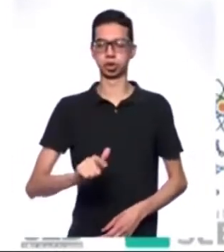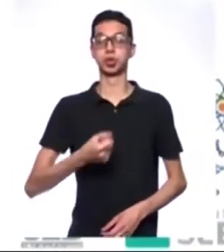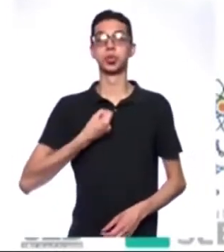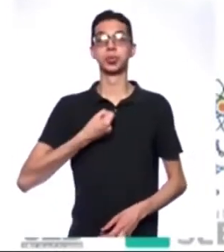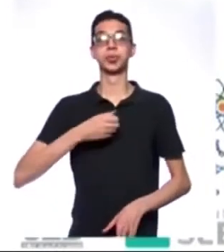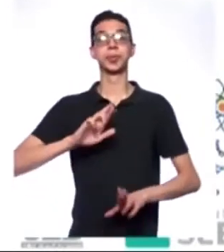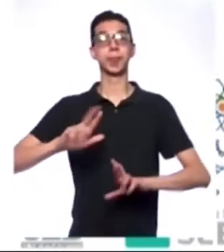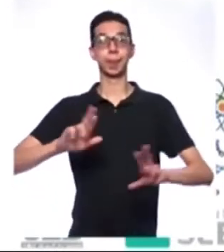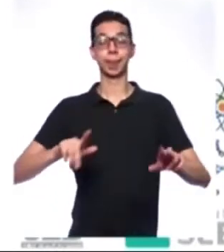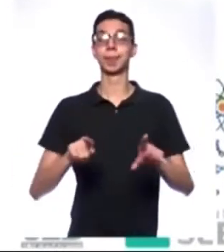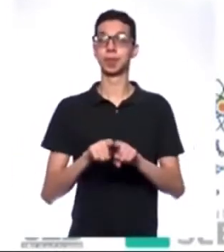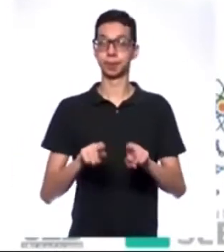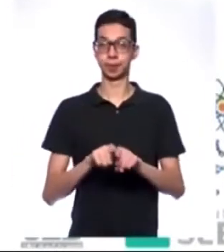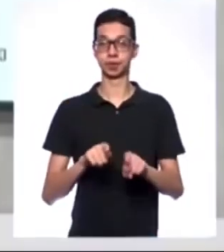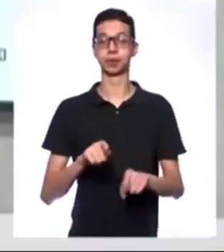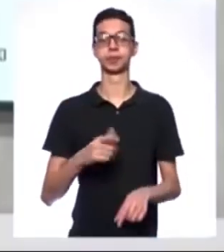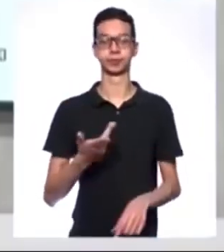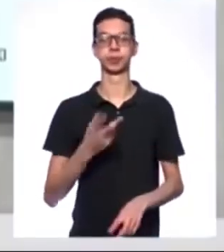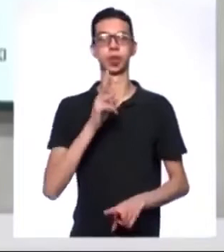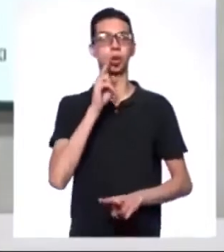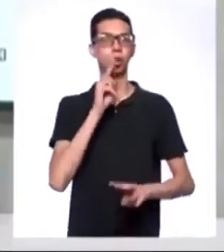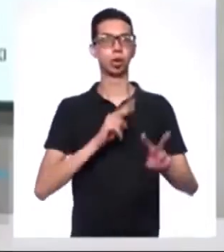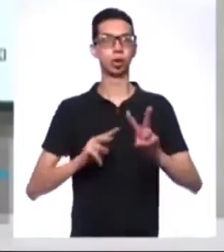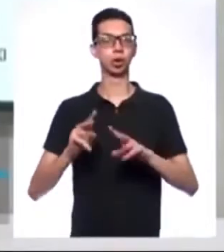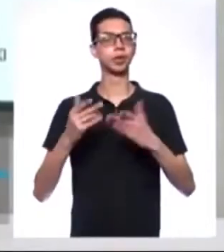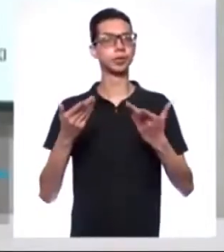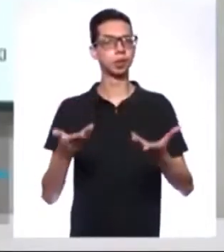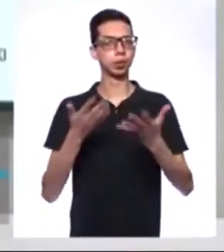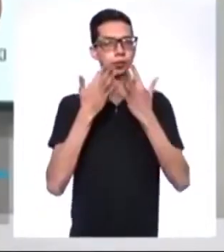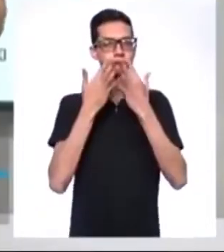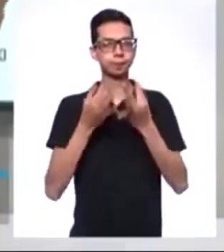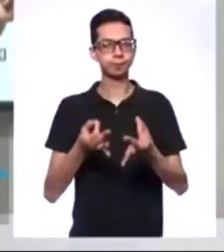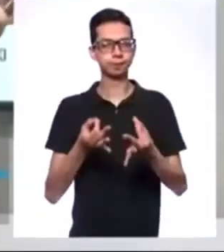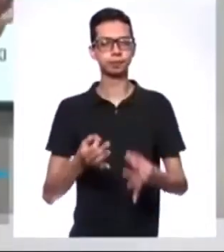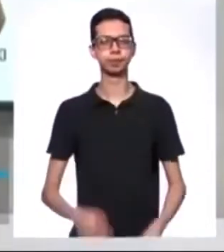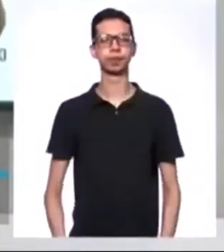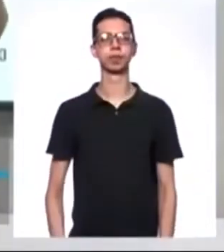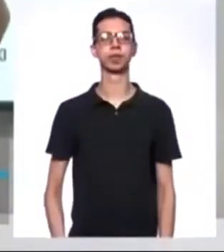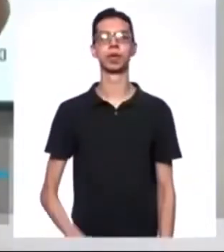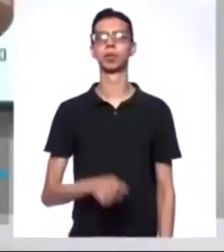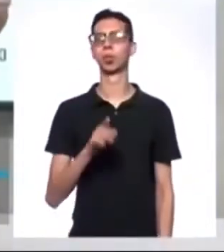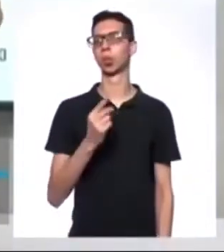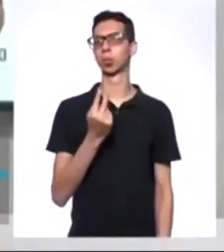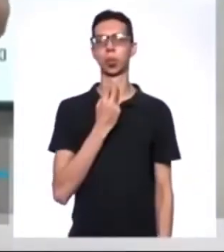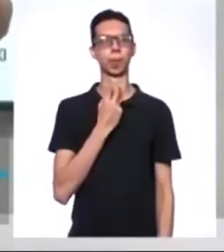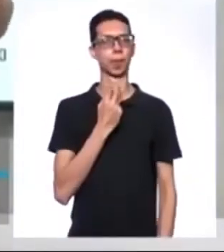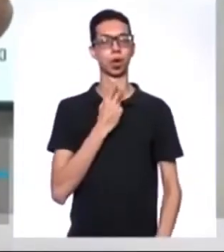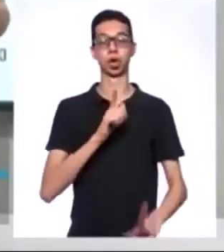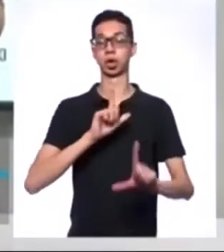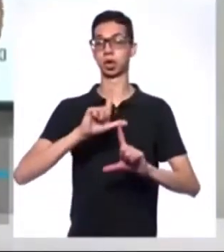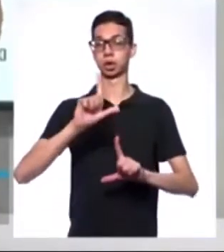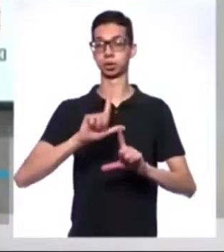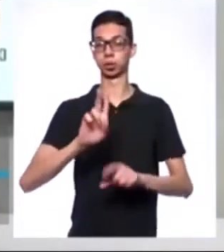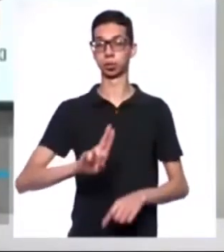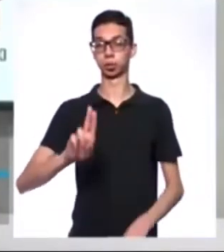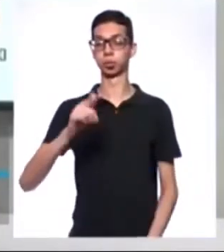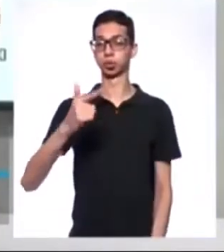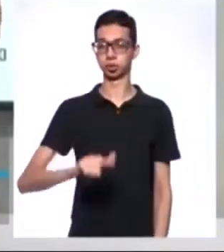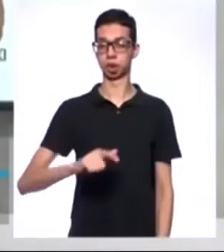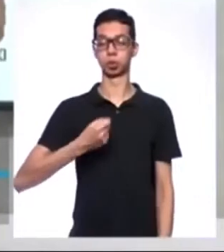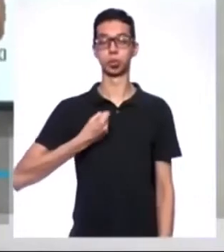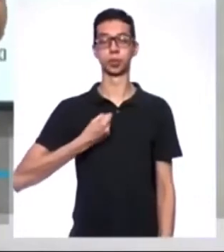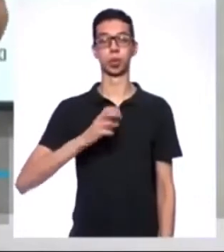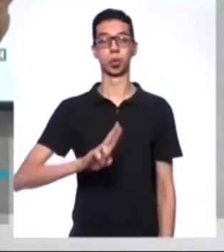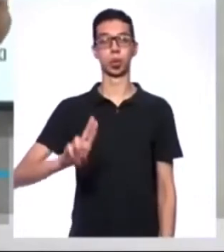diferentes olha só a gente é o seguinte quando você não pode repetir letra e não pode repetir